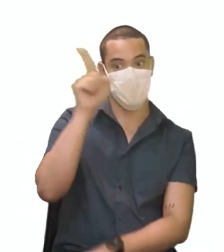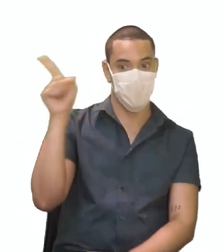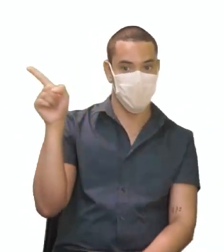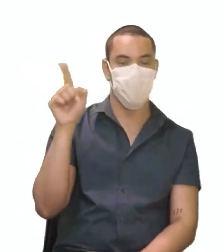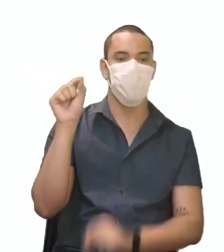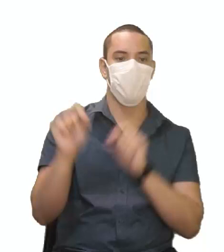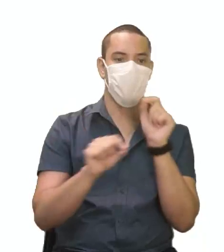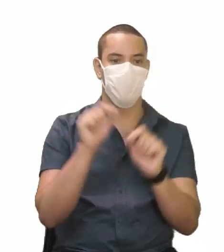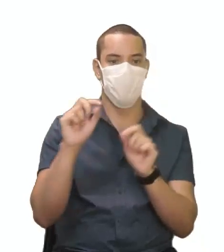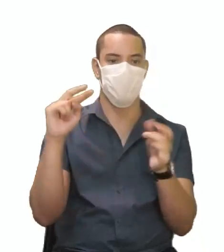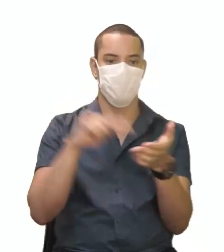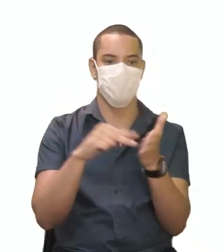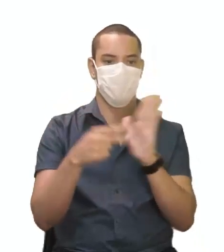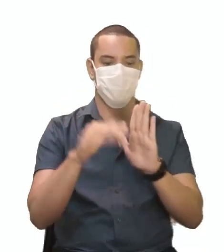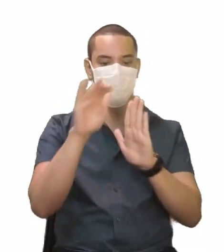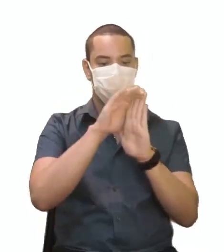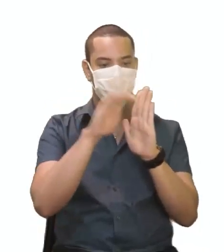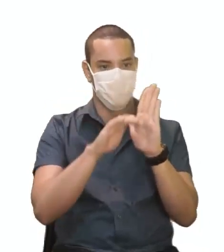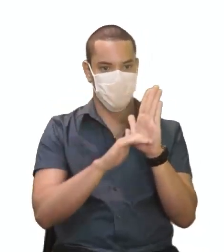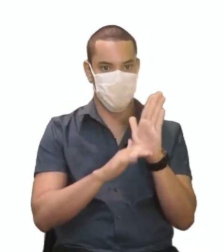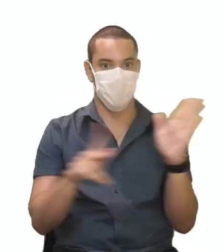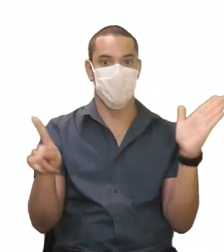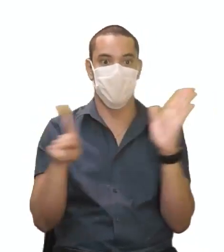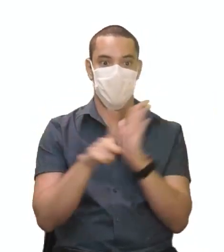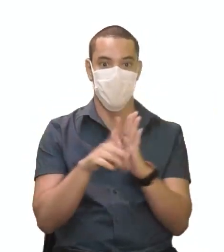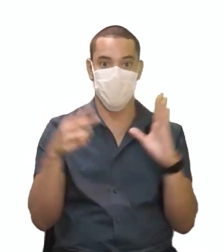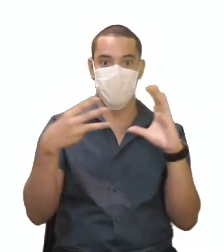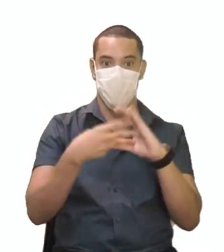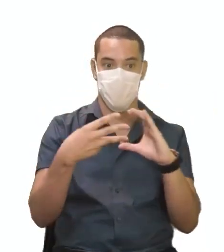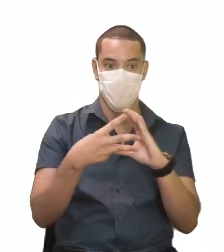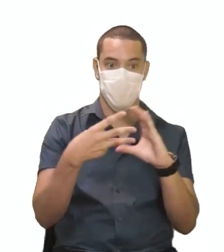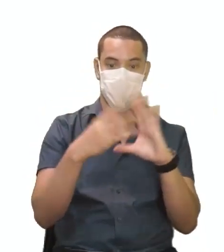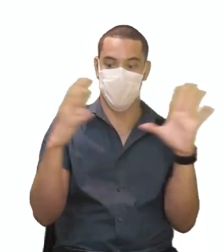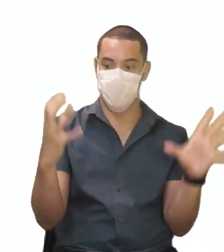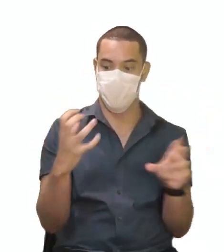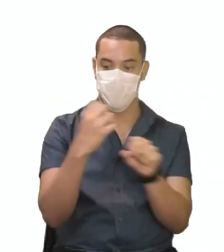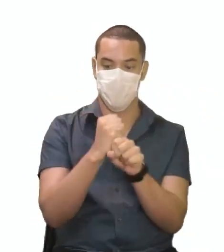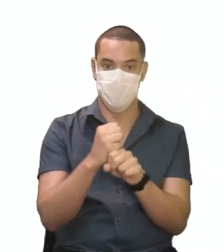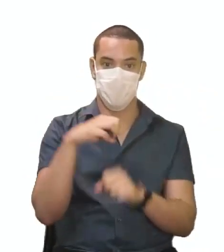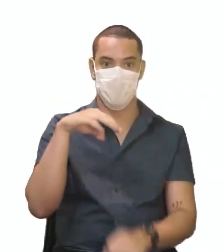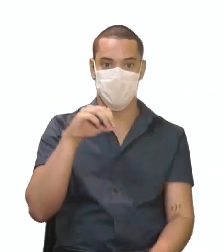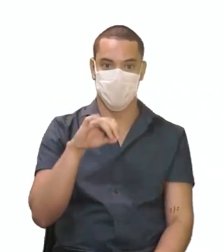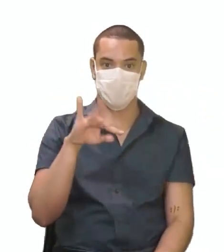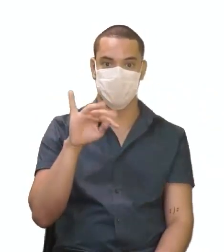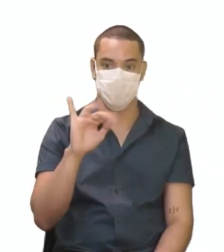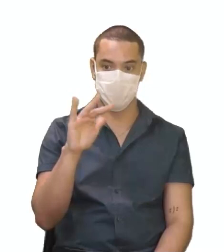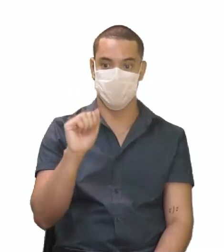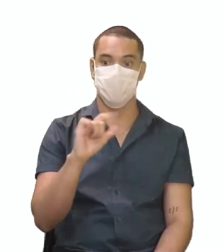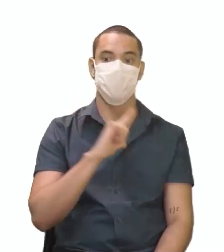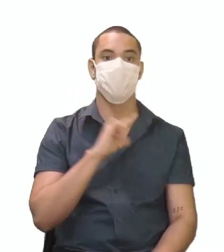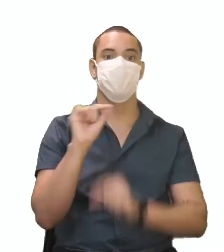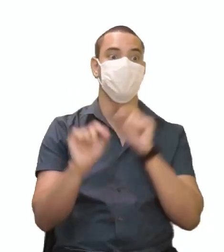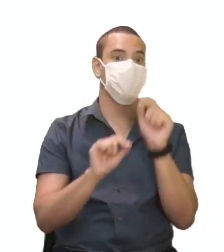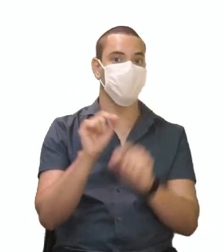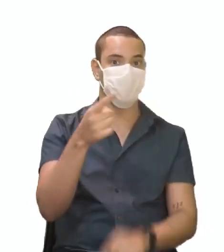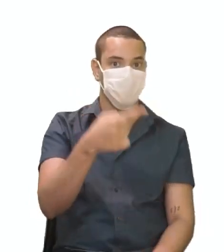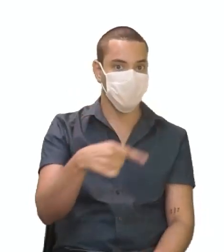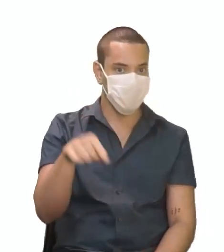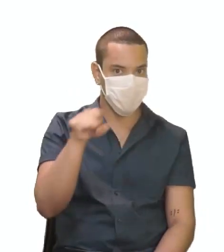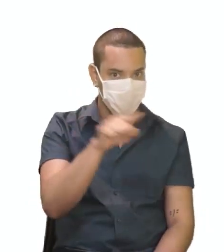é, prof? É aquela divisão que ocorre nas células somáticas. Então, você vai ter, meu querido